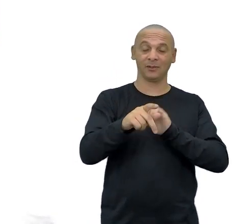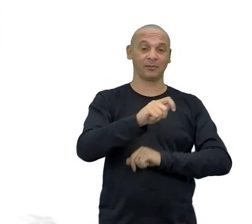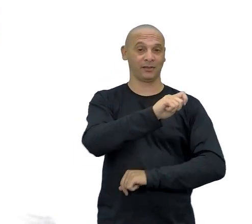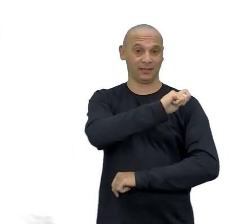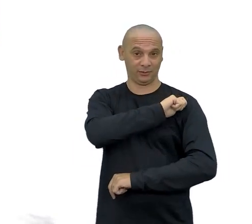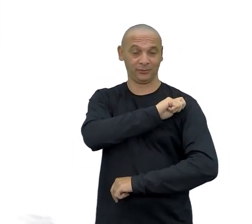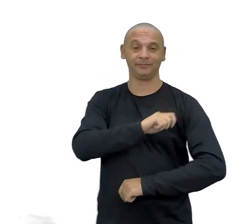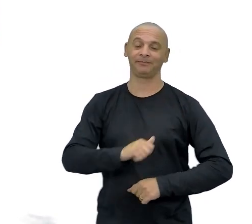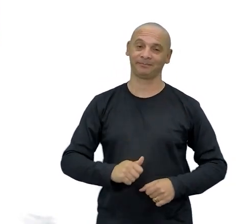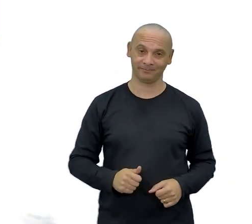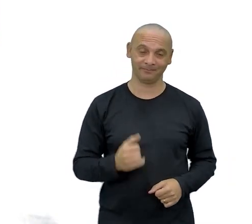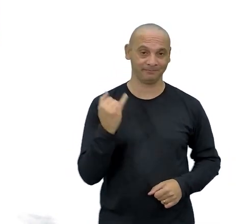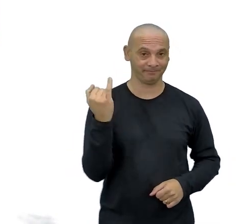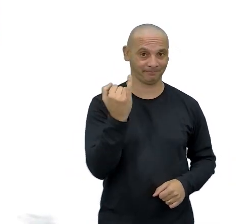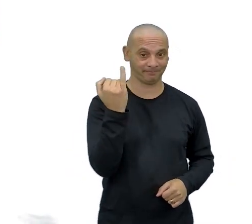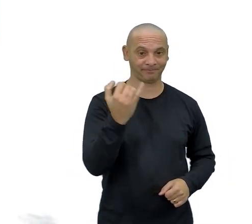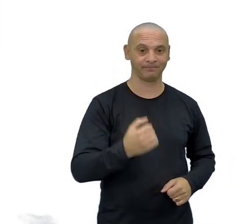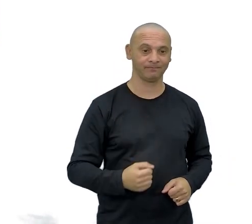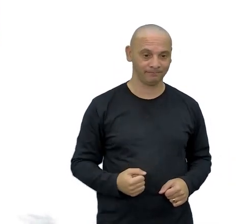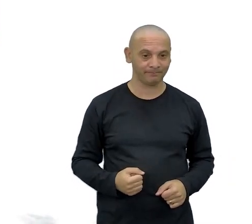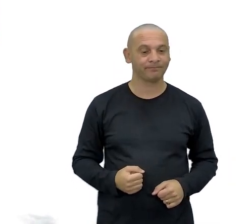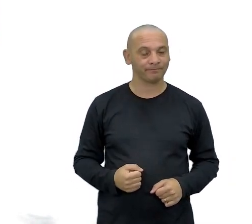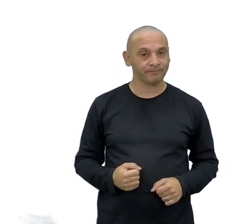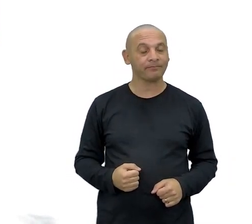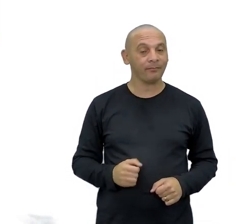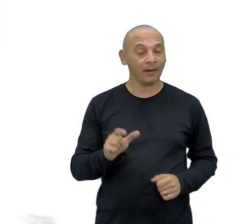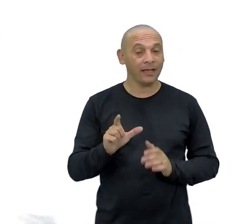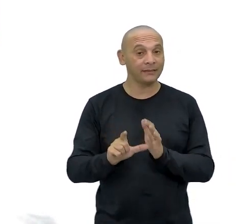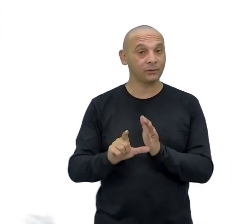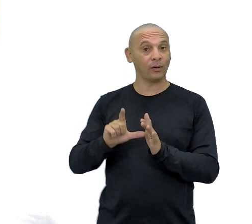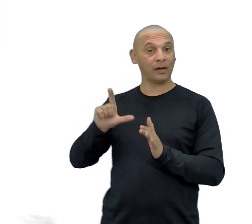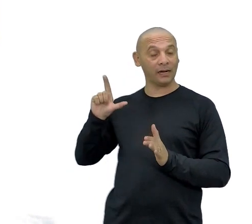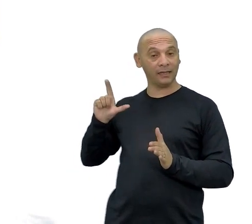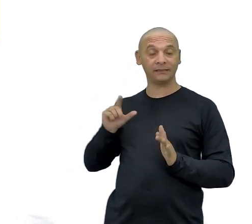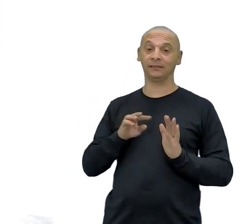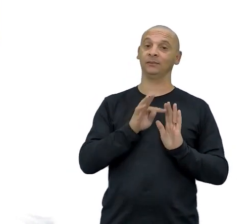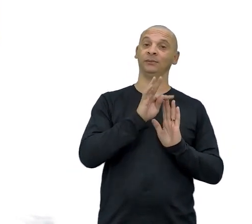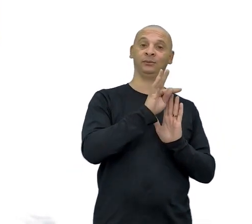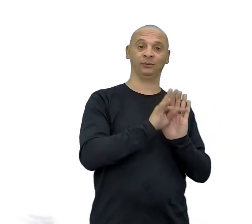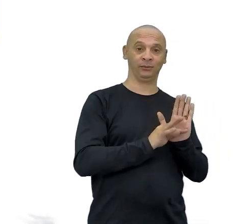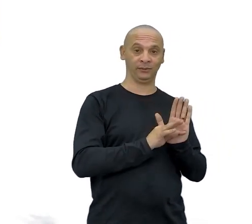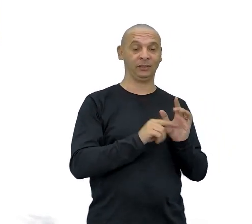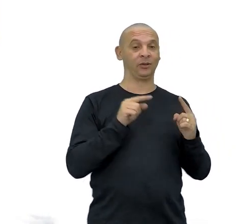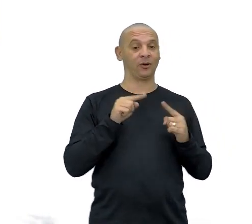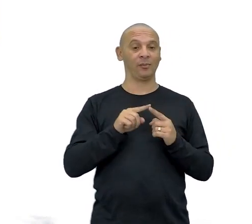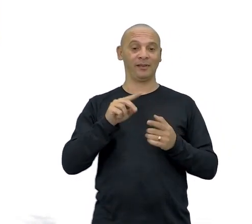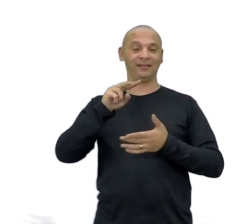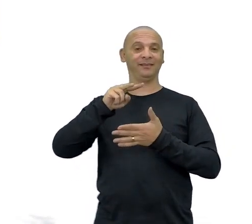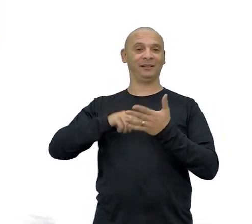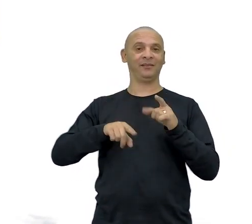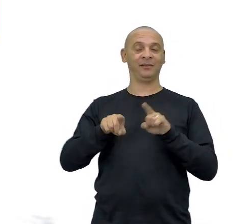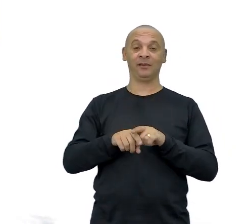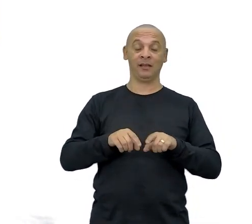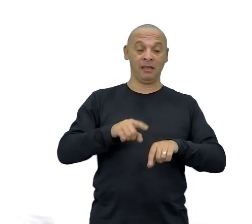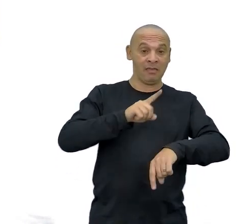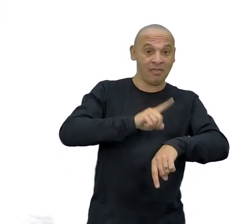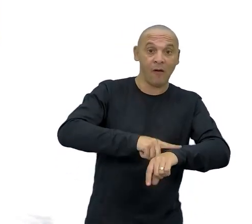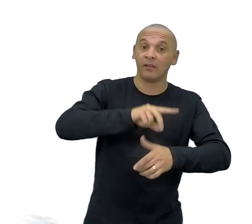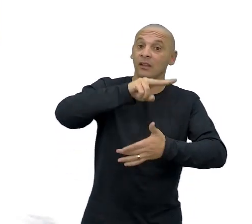pelos alunos. Assim vocês vão ligar, inclusive, com a leitura, né? Então, durante a